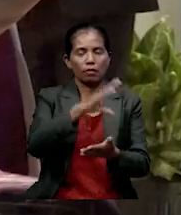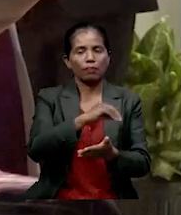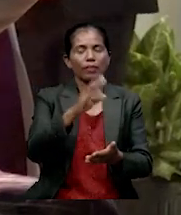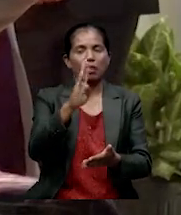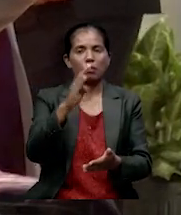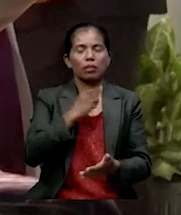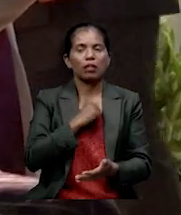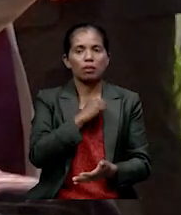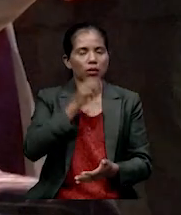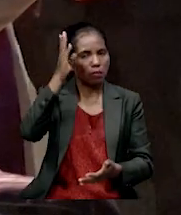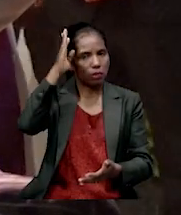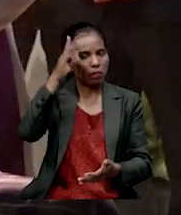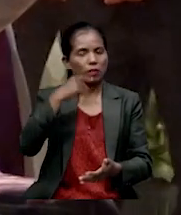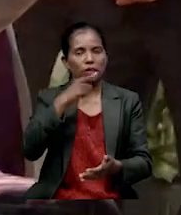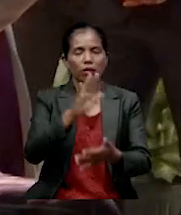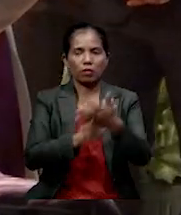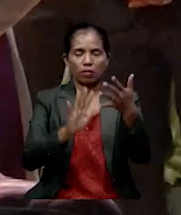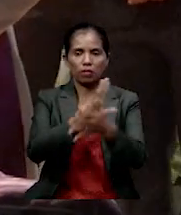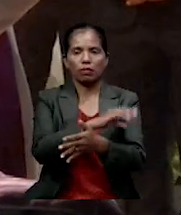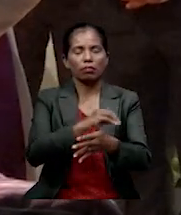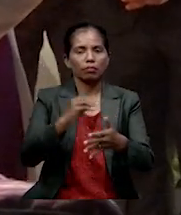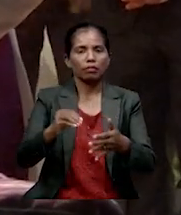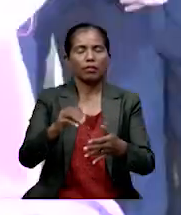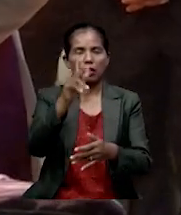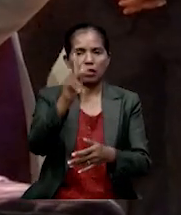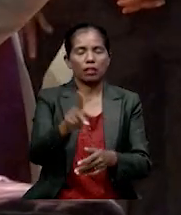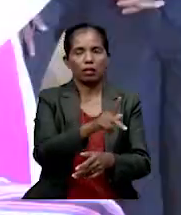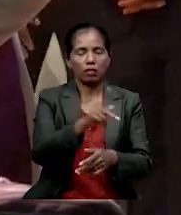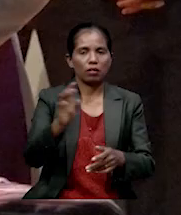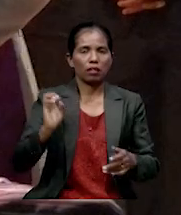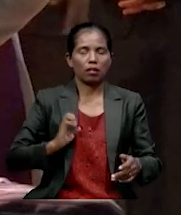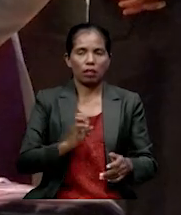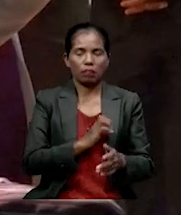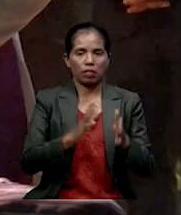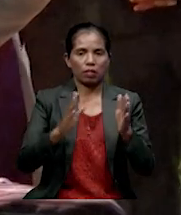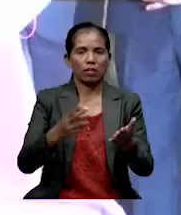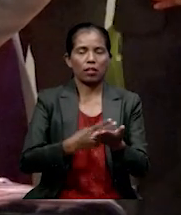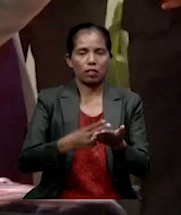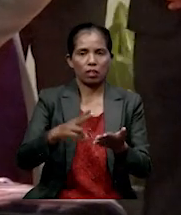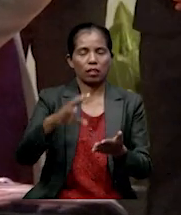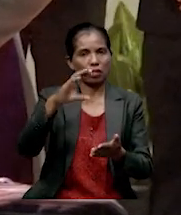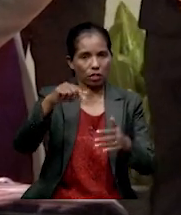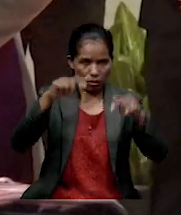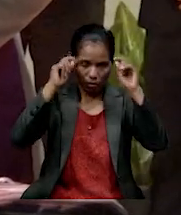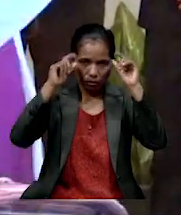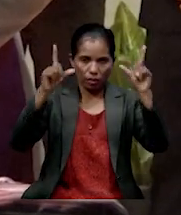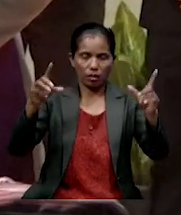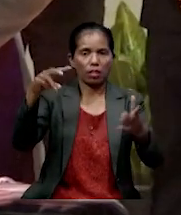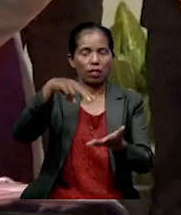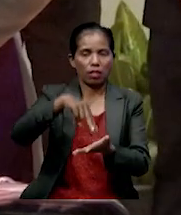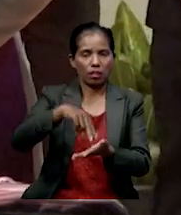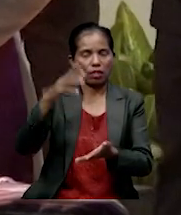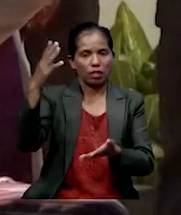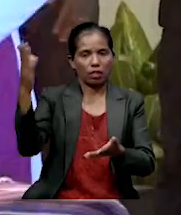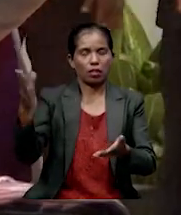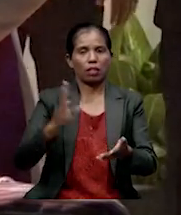para inaugura edifício Nunciatura Apostólica com a Embaixada Santa Sé, Ilha Timor-Leste, que localiza a